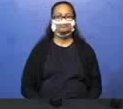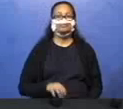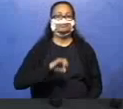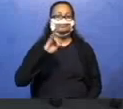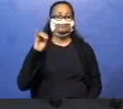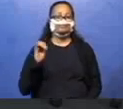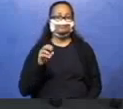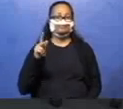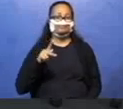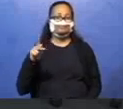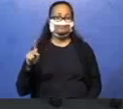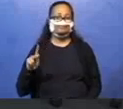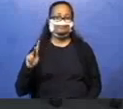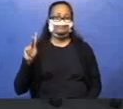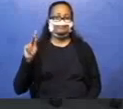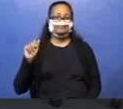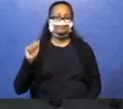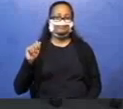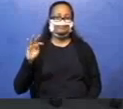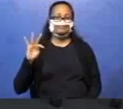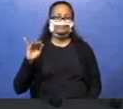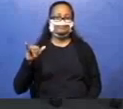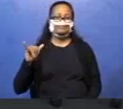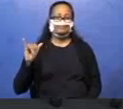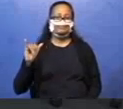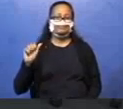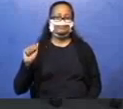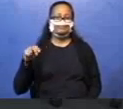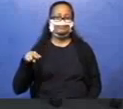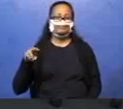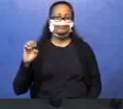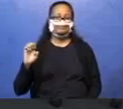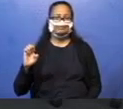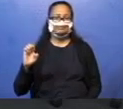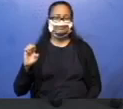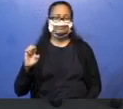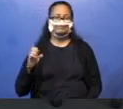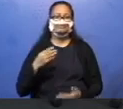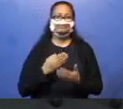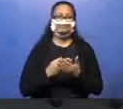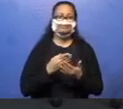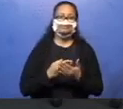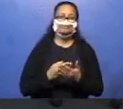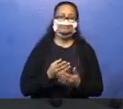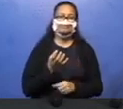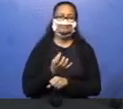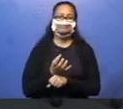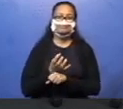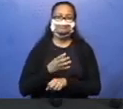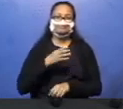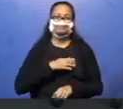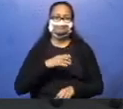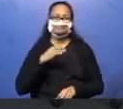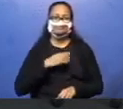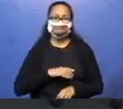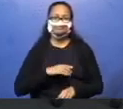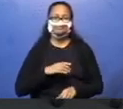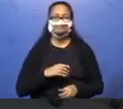Olá, sou a professora Catiane, já para a nossa aula 6 de língua portuguesa. Tudo bem com vocês? Bora